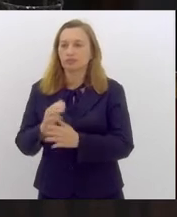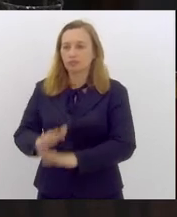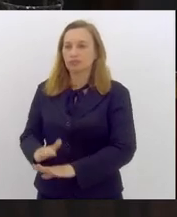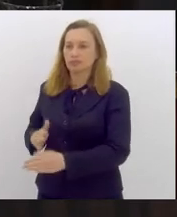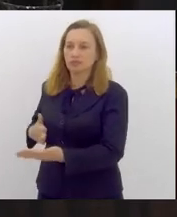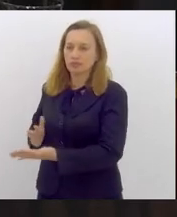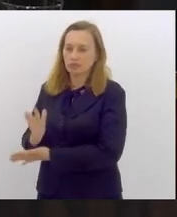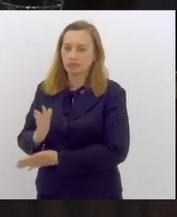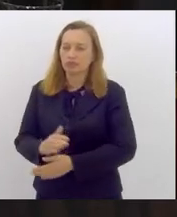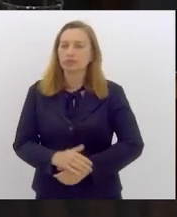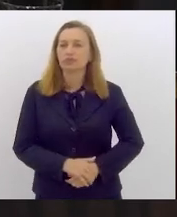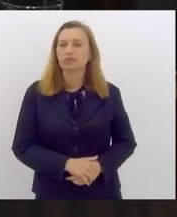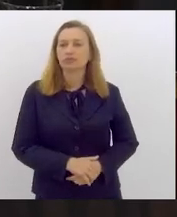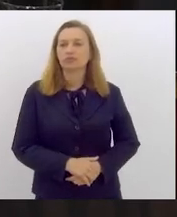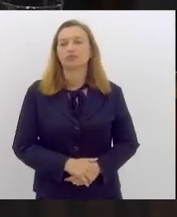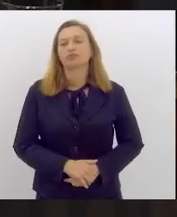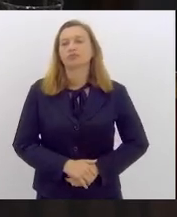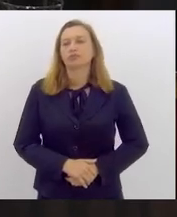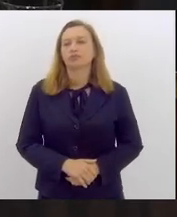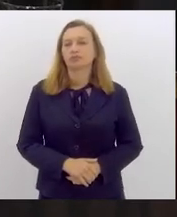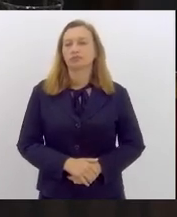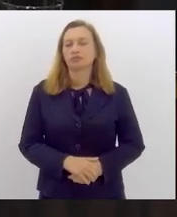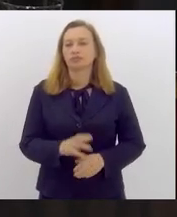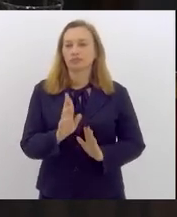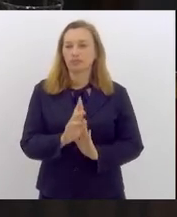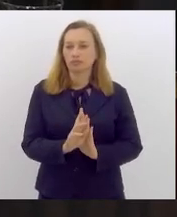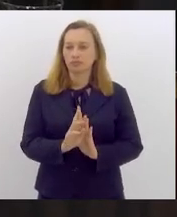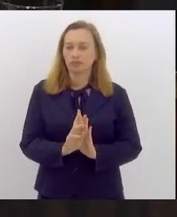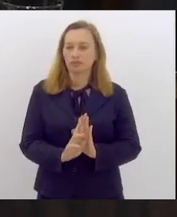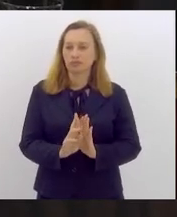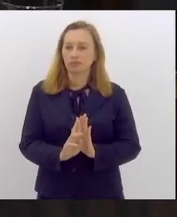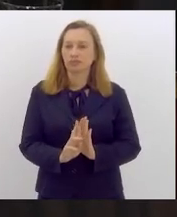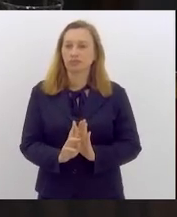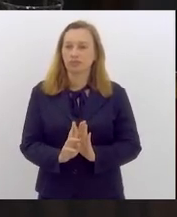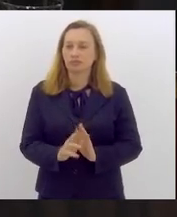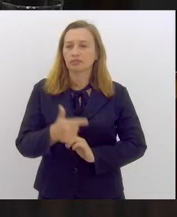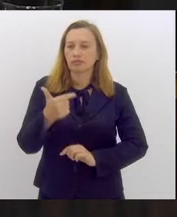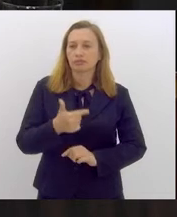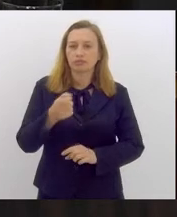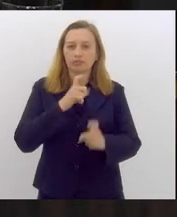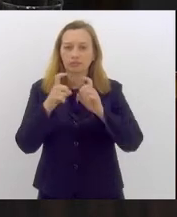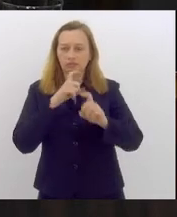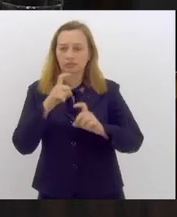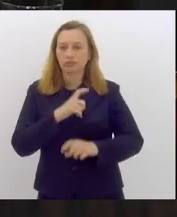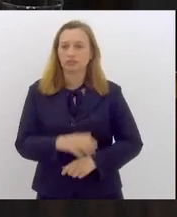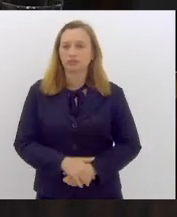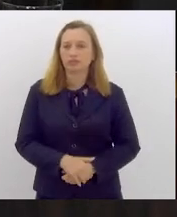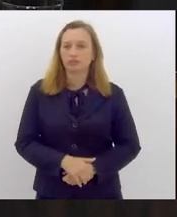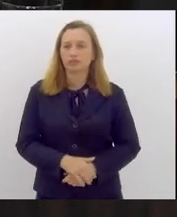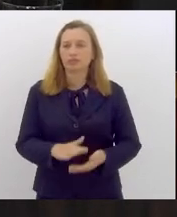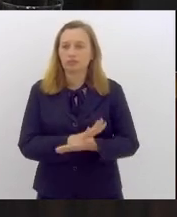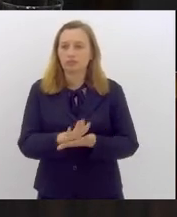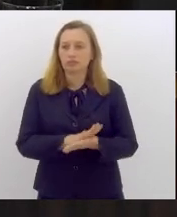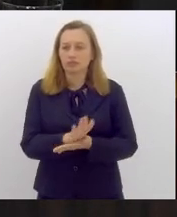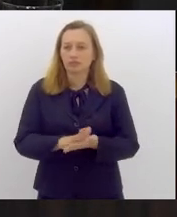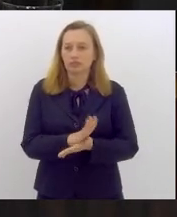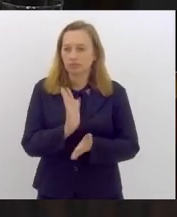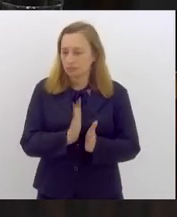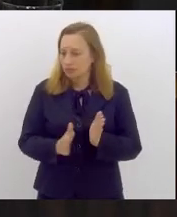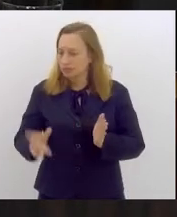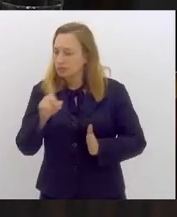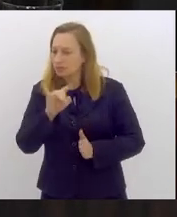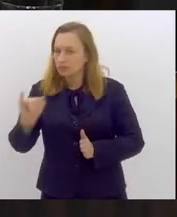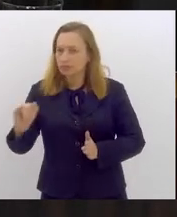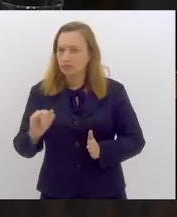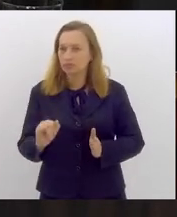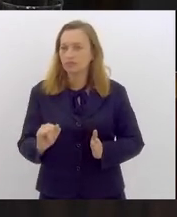como estão, aprovado. A redação do vencido para a segunda discussão. Nada mais havendo a tratar na